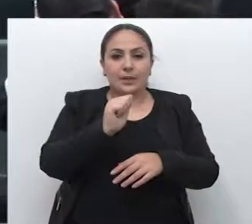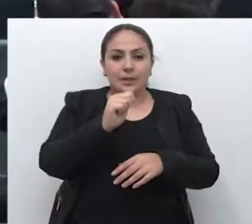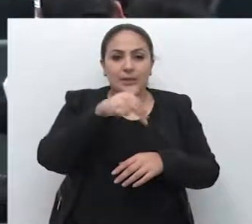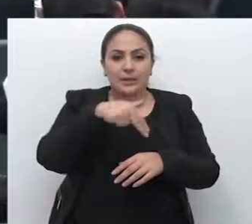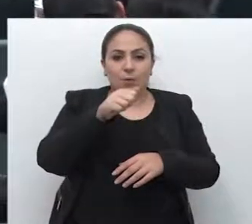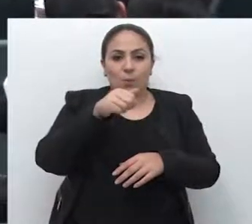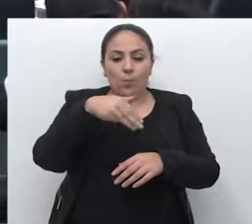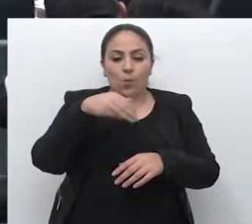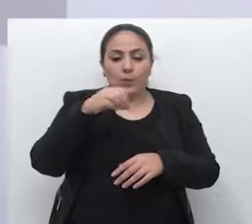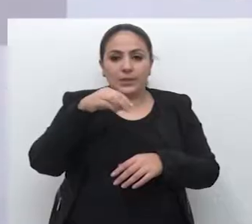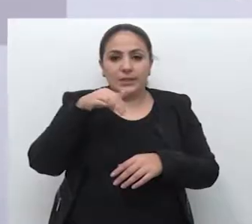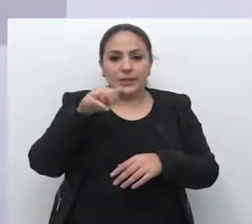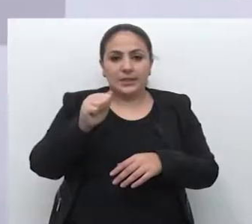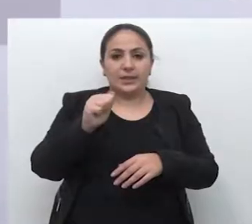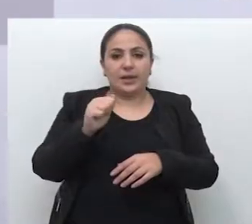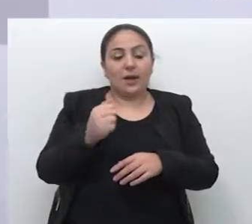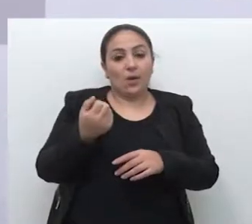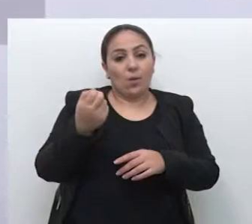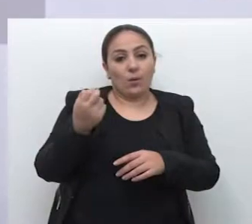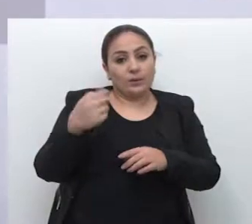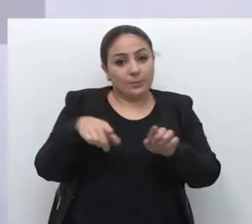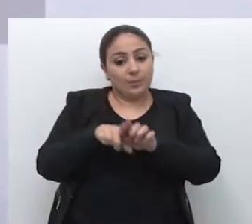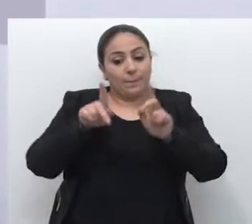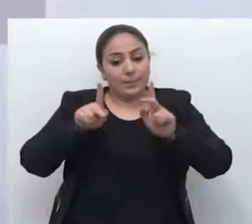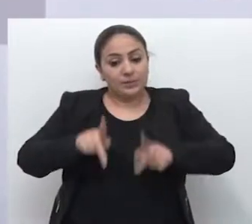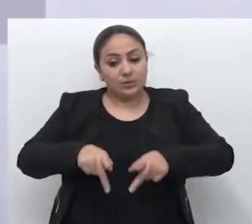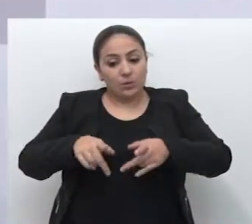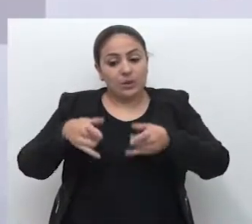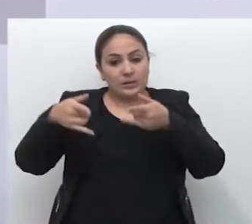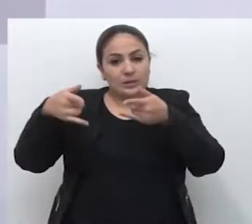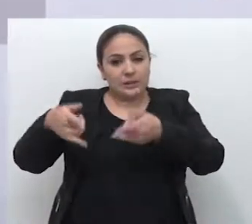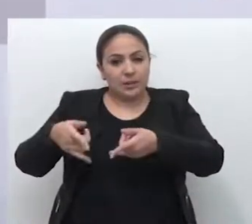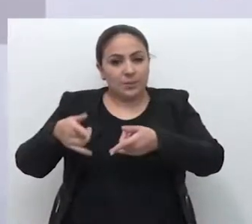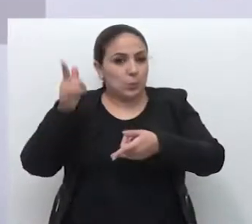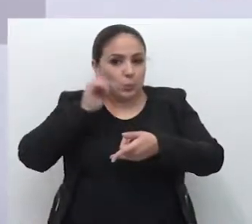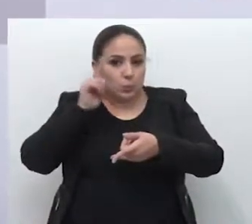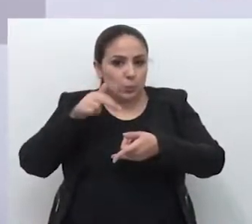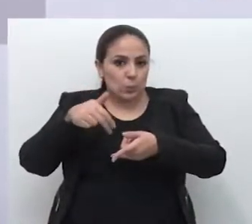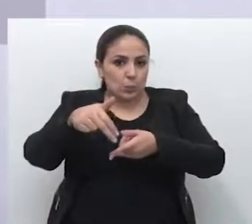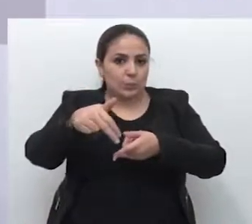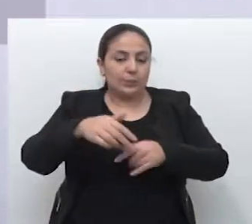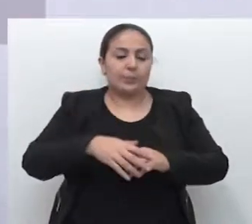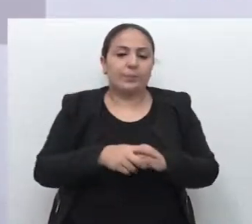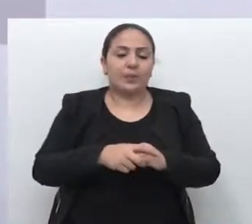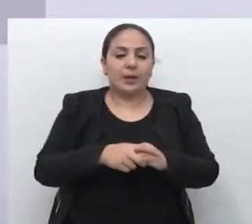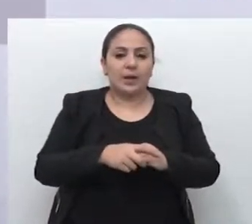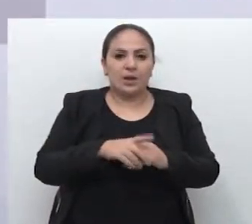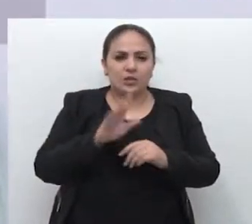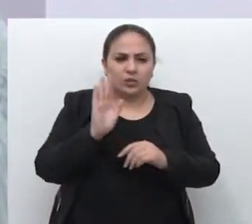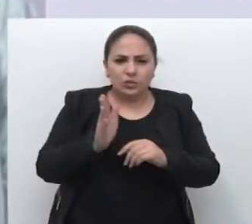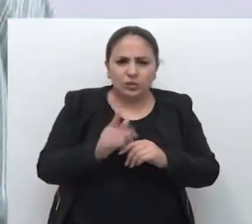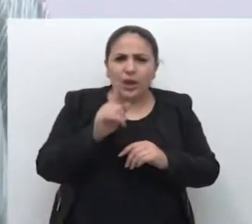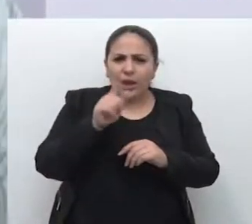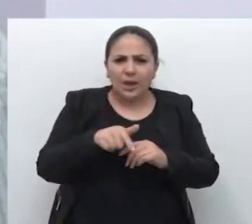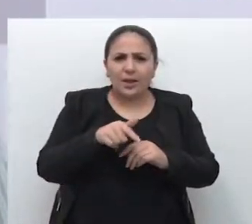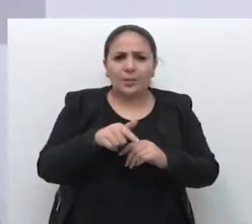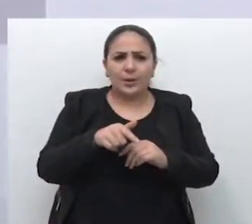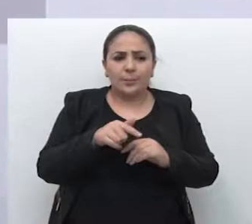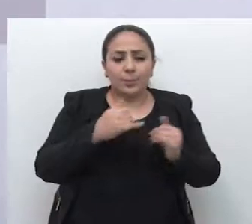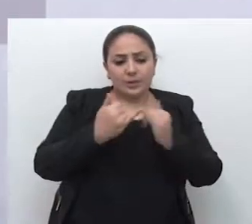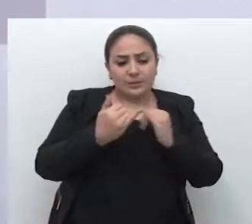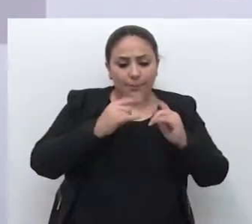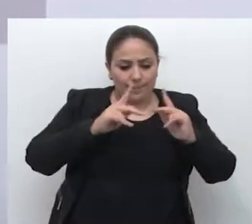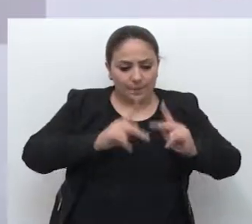pessoas acamadas. A vacinação contra a gripe já é uma realidade em todo o Brasil e Passo Fundo vai de casa em casa, né? Nas